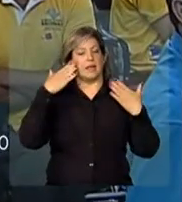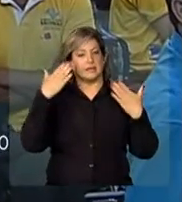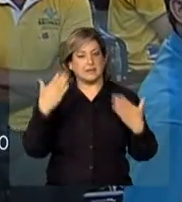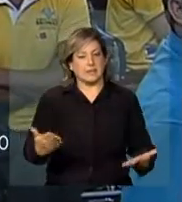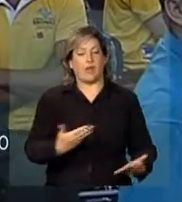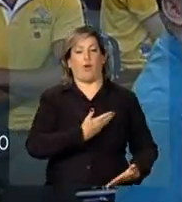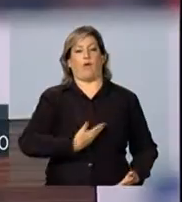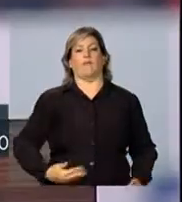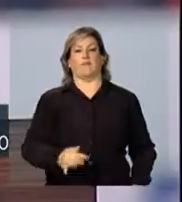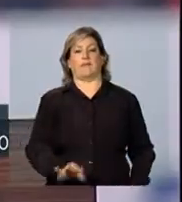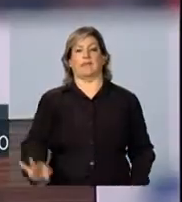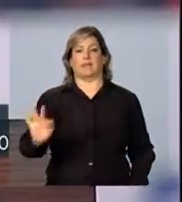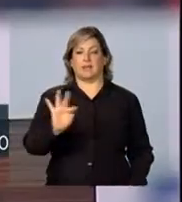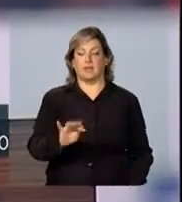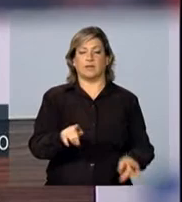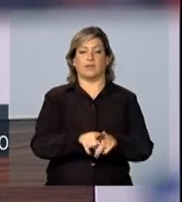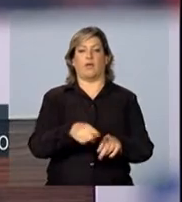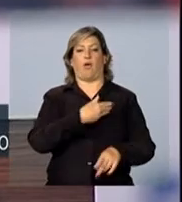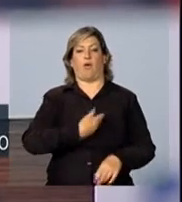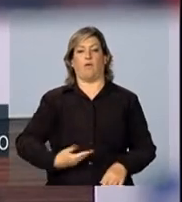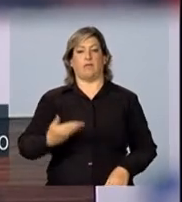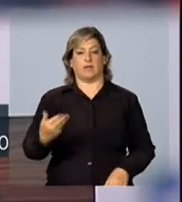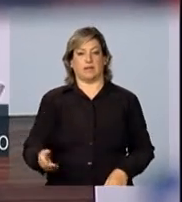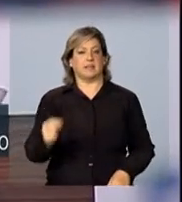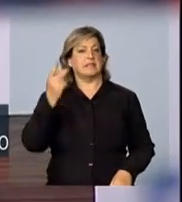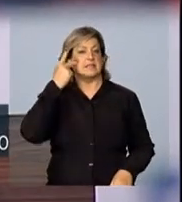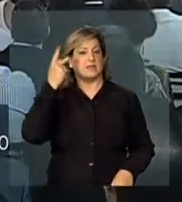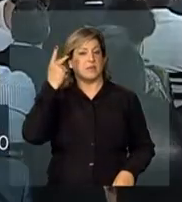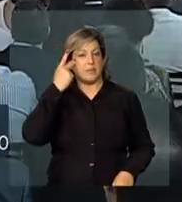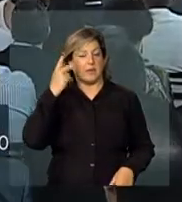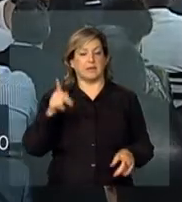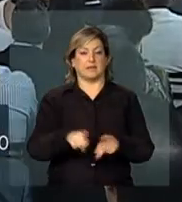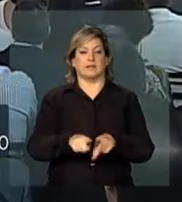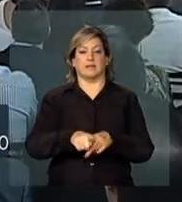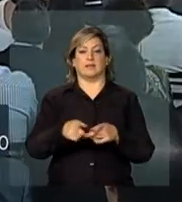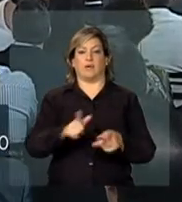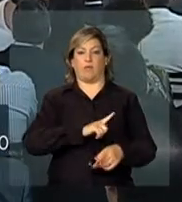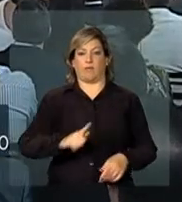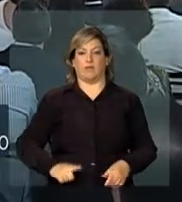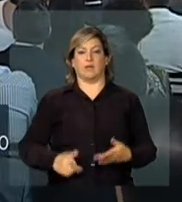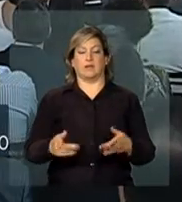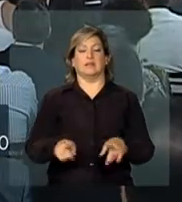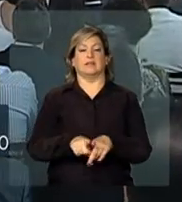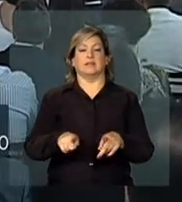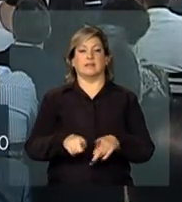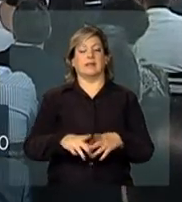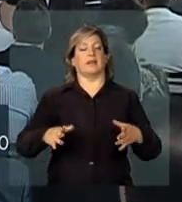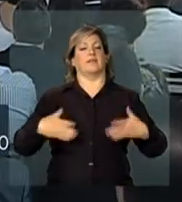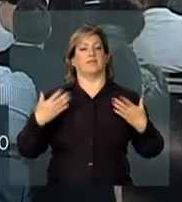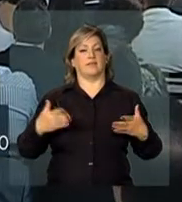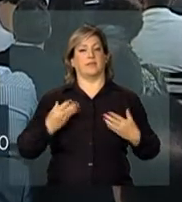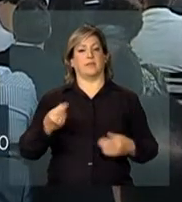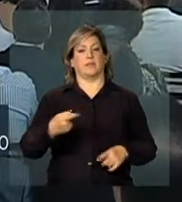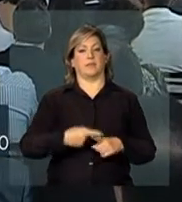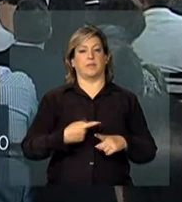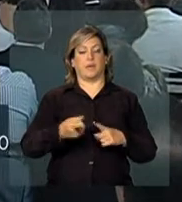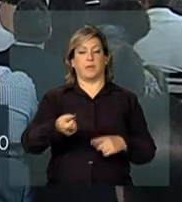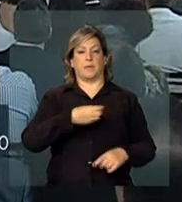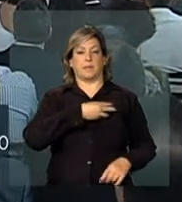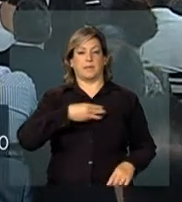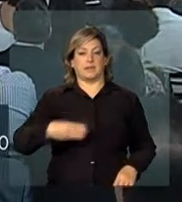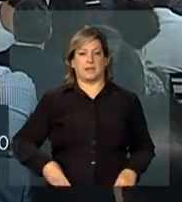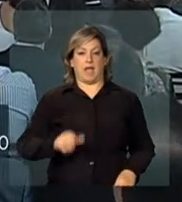ao governo federal ao governo do estado e quero aqui destacar o inclusive Asa e a presença do nosso